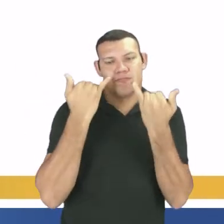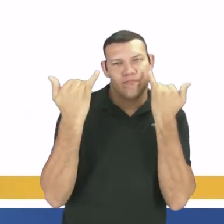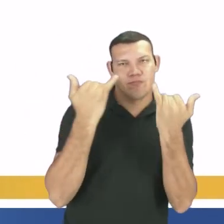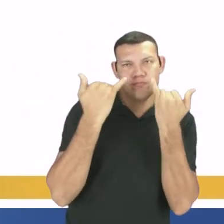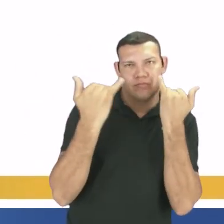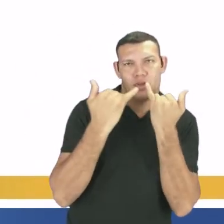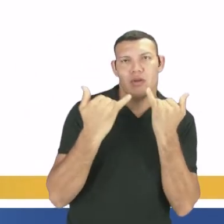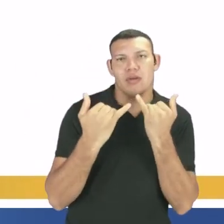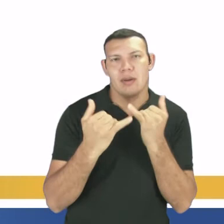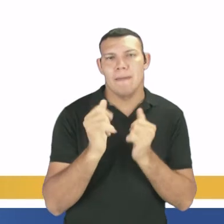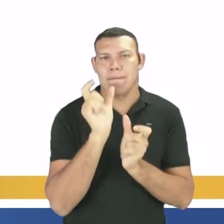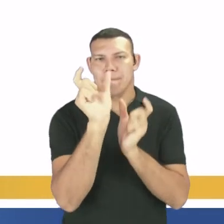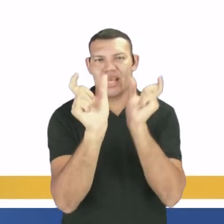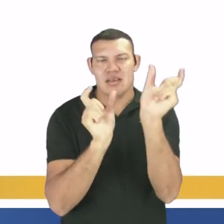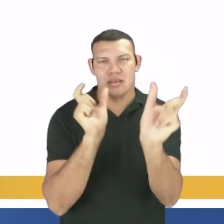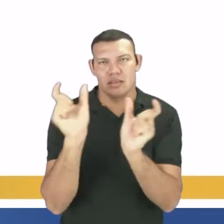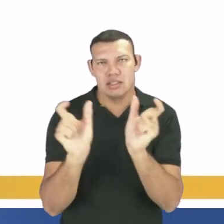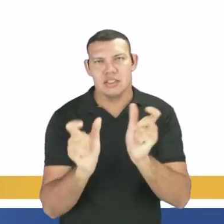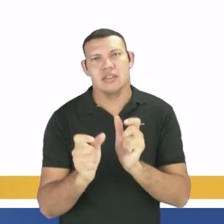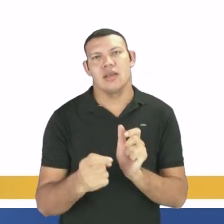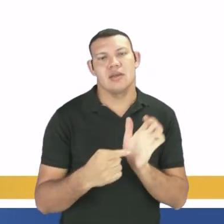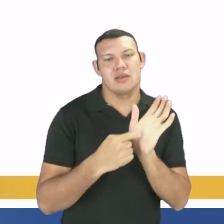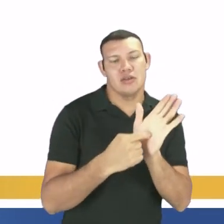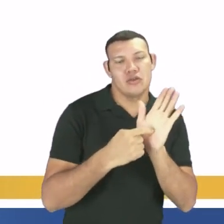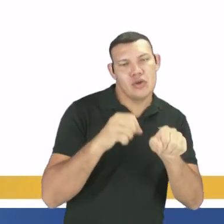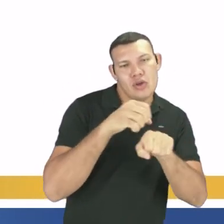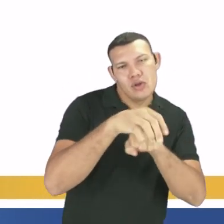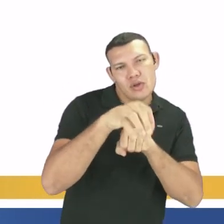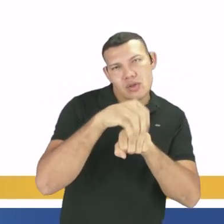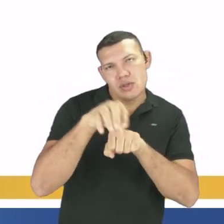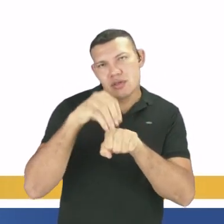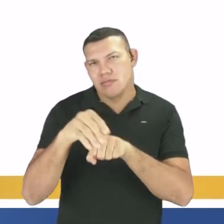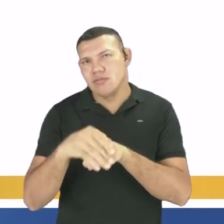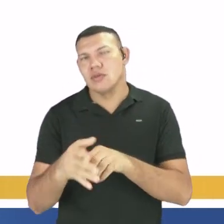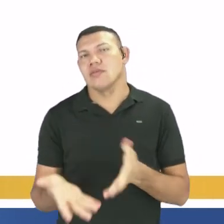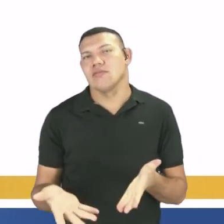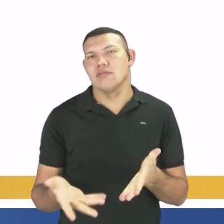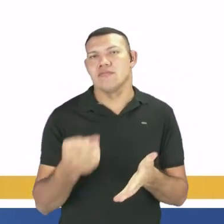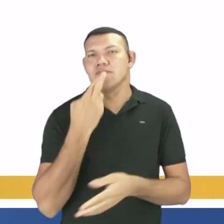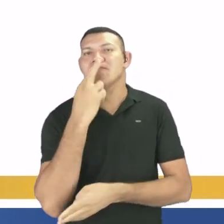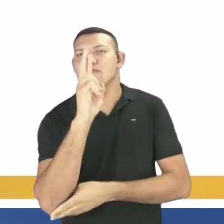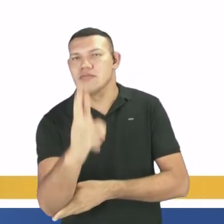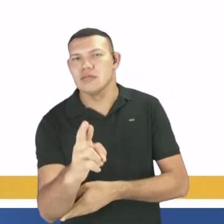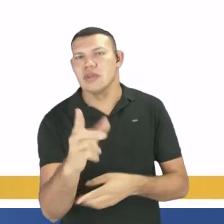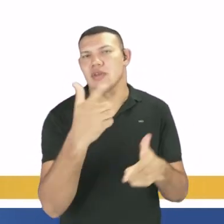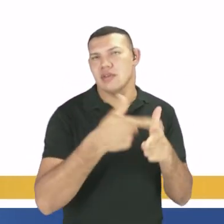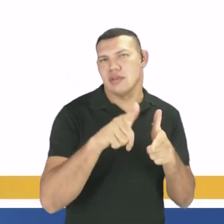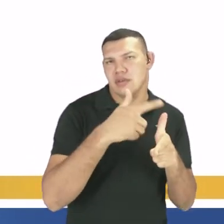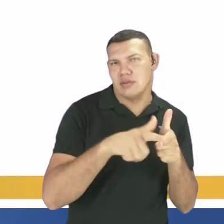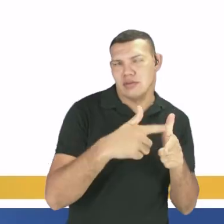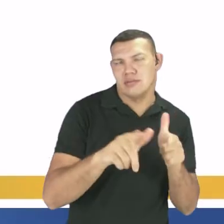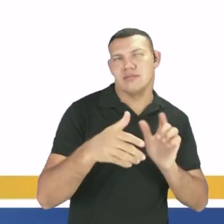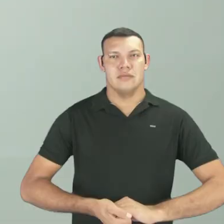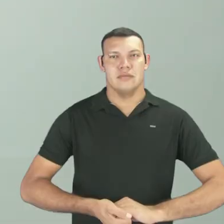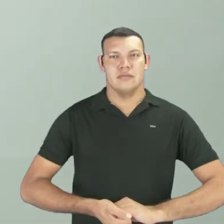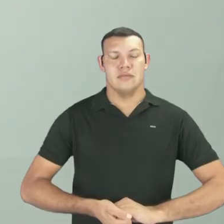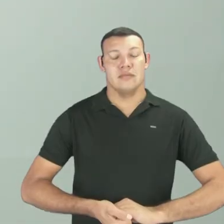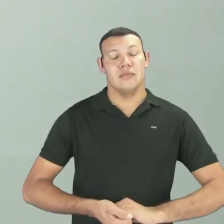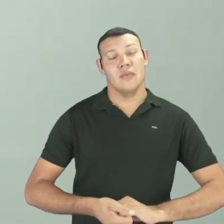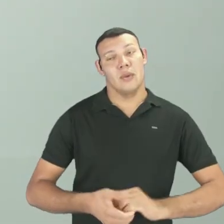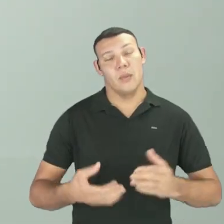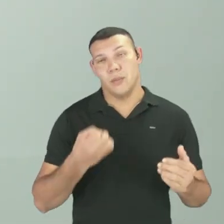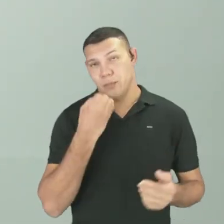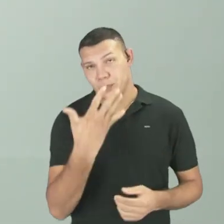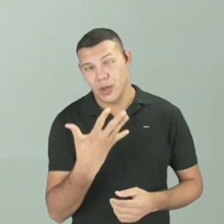informações chaves, além de indicações de possíveis caminhos para o enfrentamento das questões. Bem,